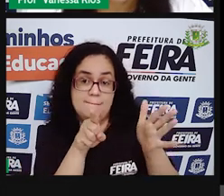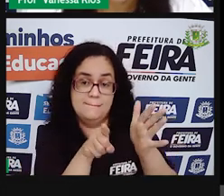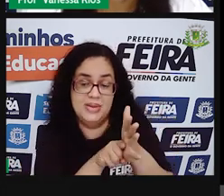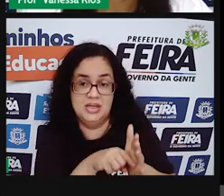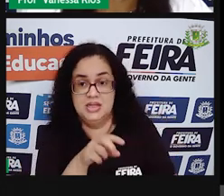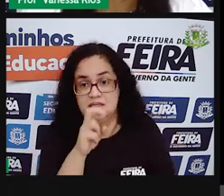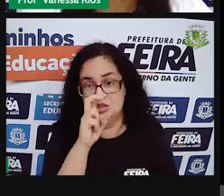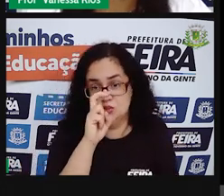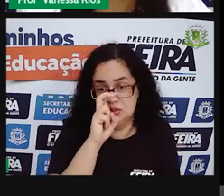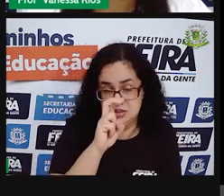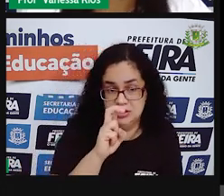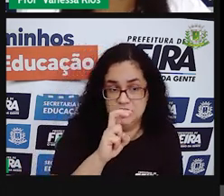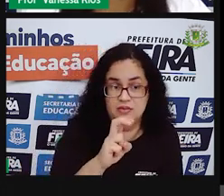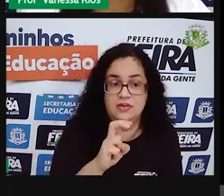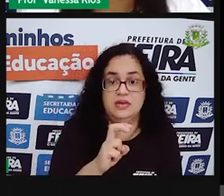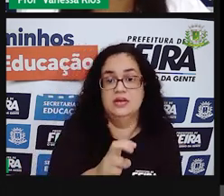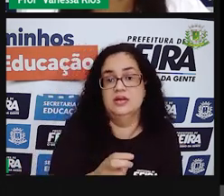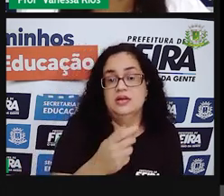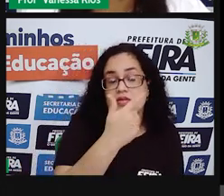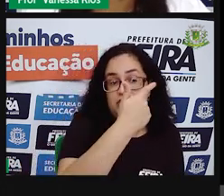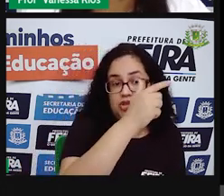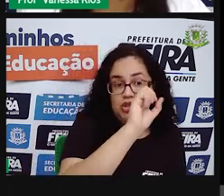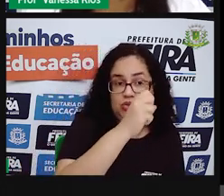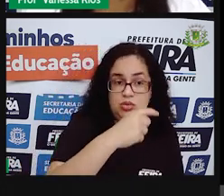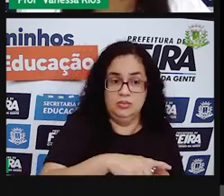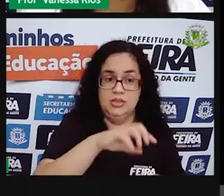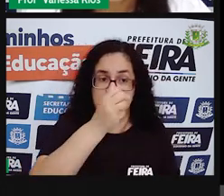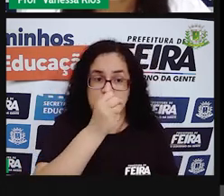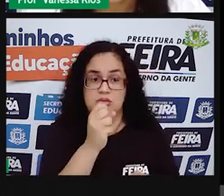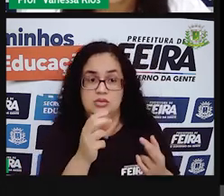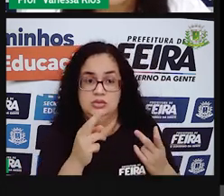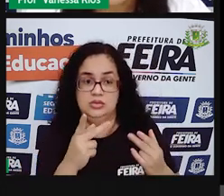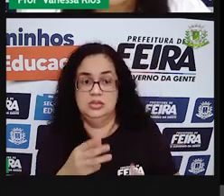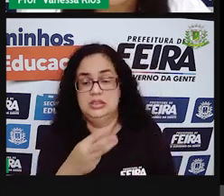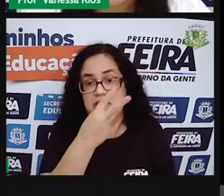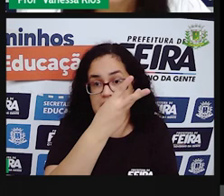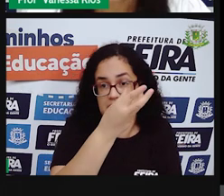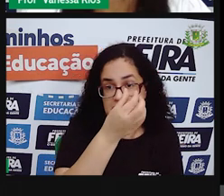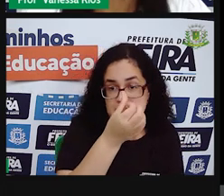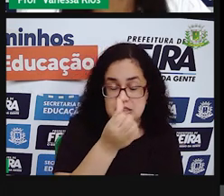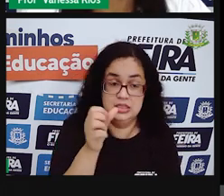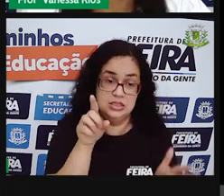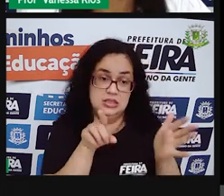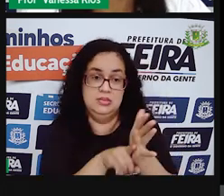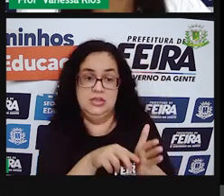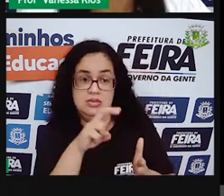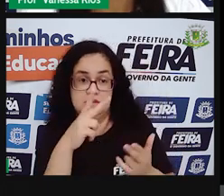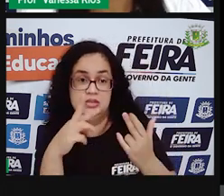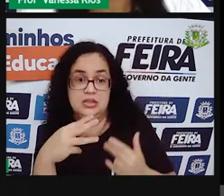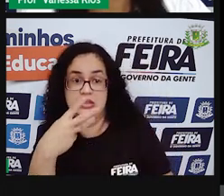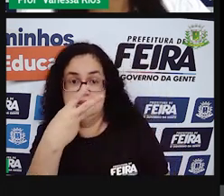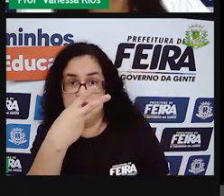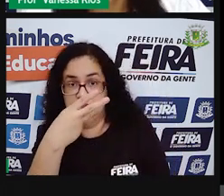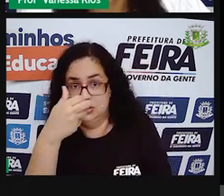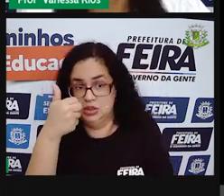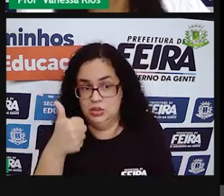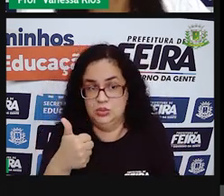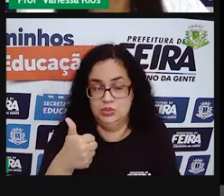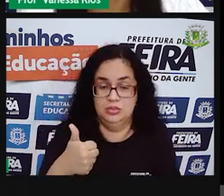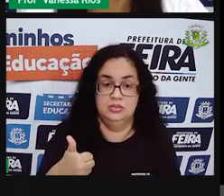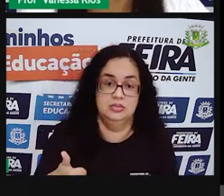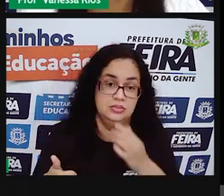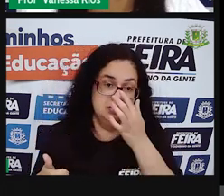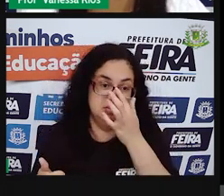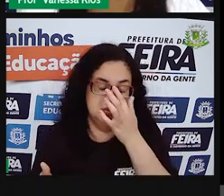8... menos 5. Aí, 28 mais 8 vai dar 36, menos 5, 31. Então,